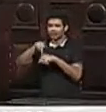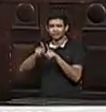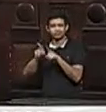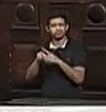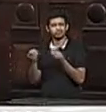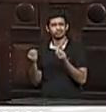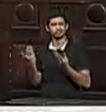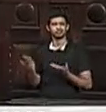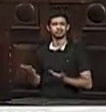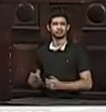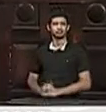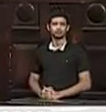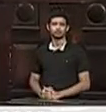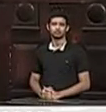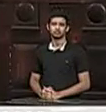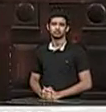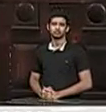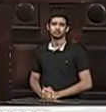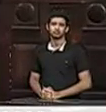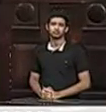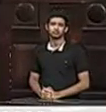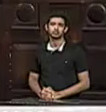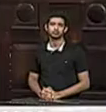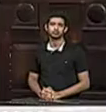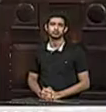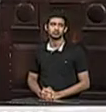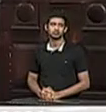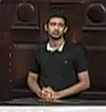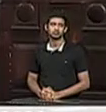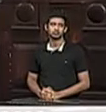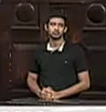verdade, nós temos aí